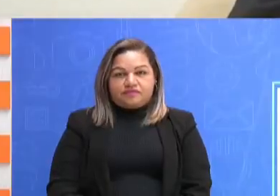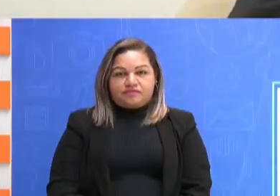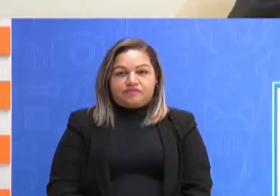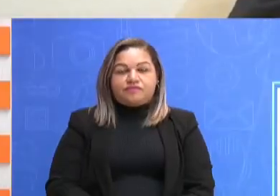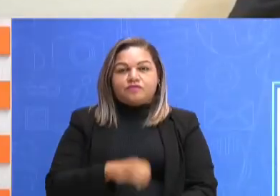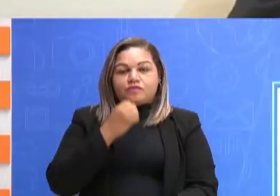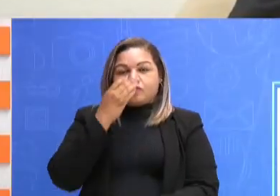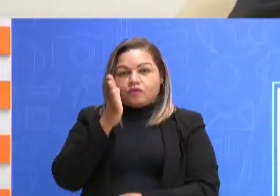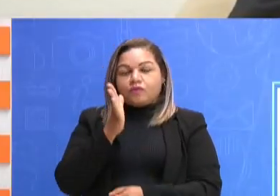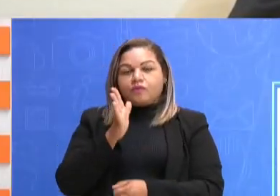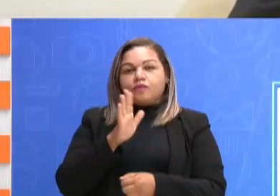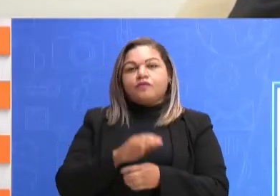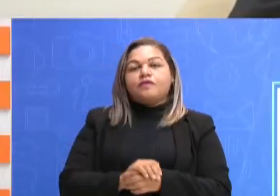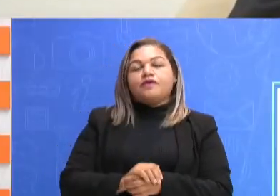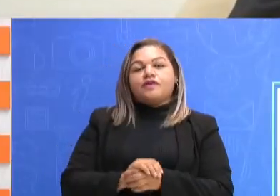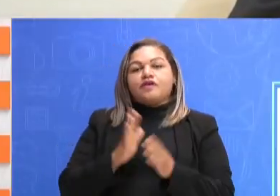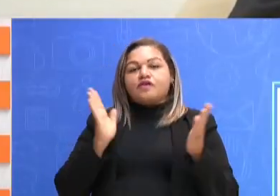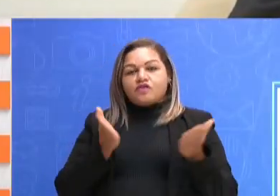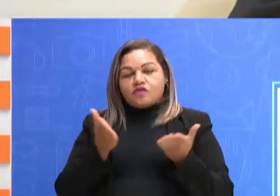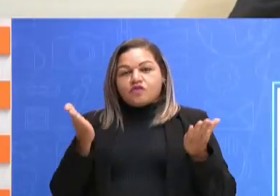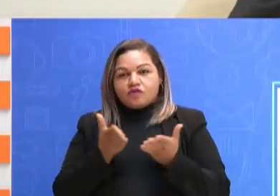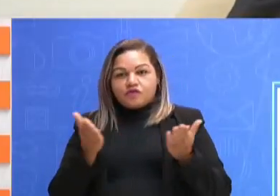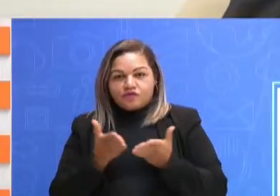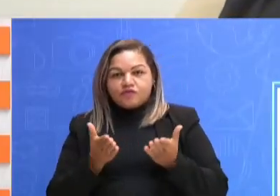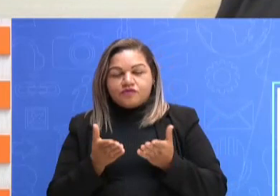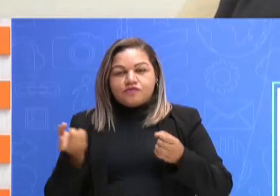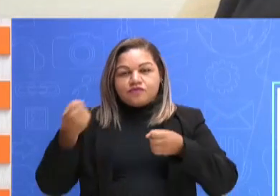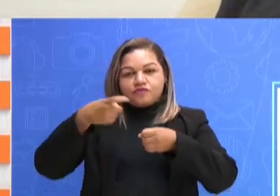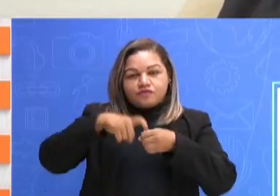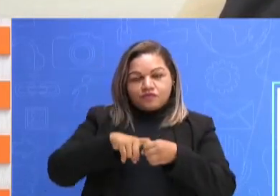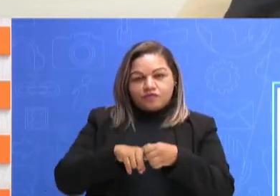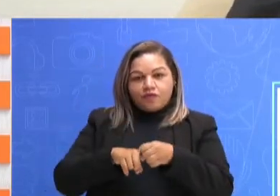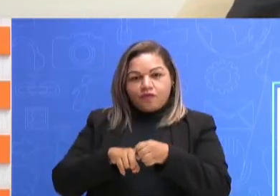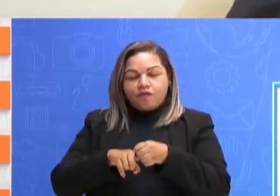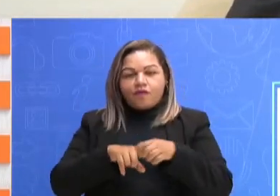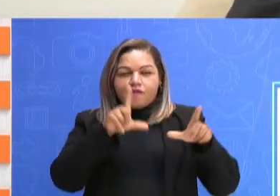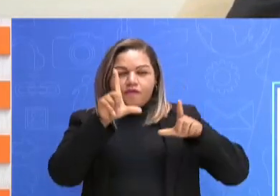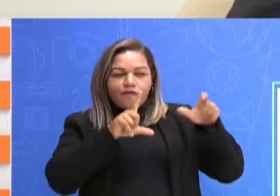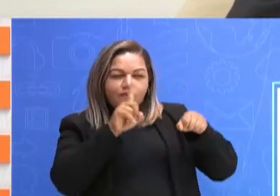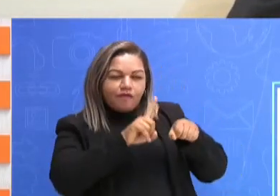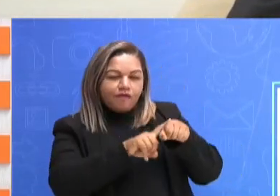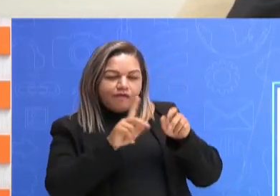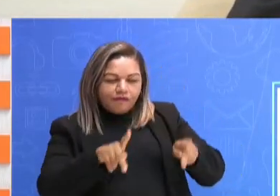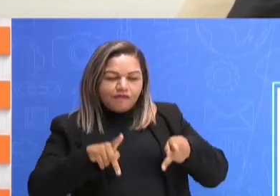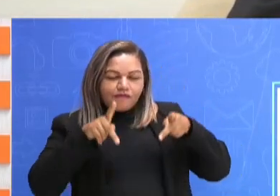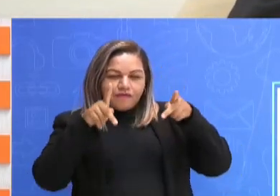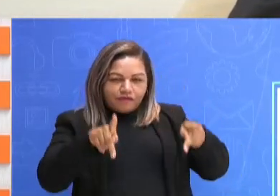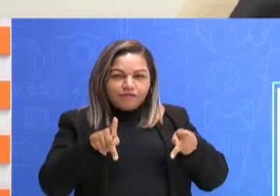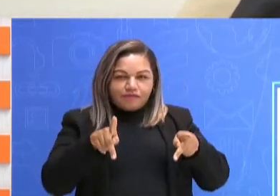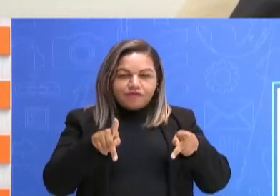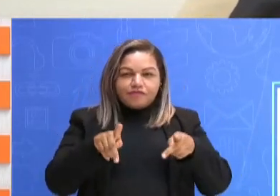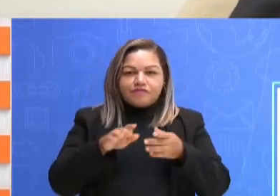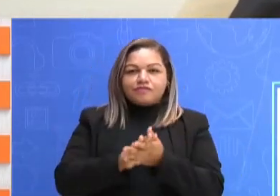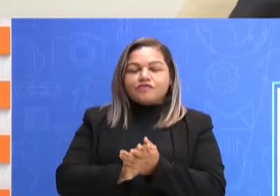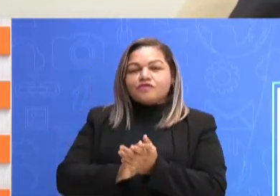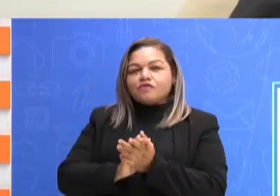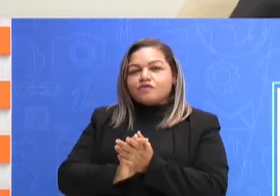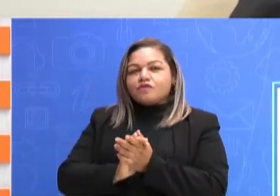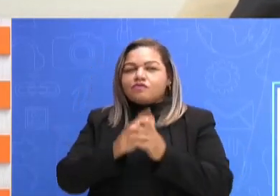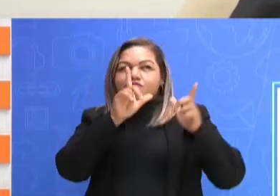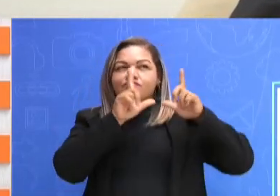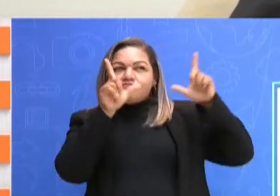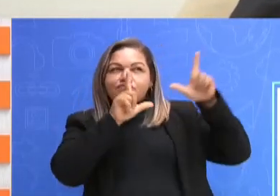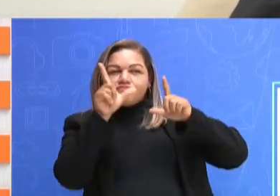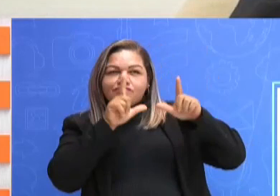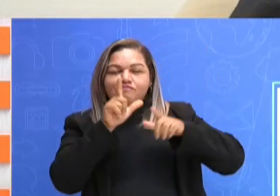Muito bem, já estamos de volta aqui com o nosso programa A Hora do Povo. Estamos em cadeia com a TV Guanaré e Rádio Guanaré e também